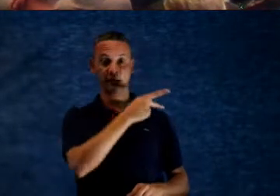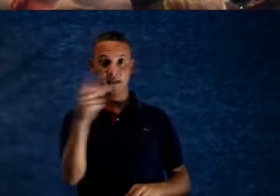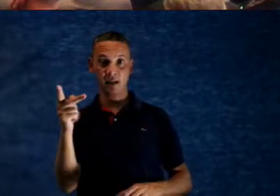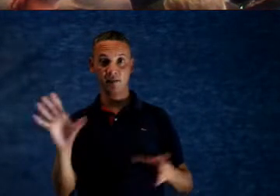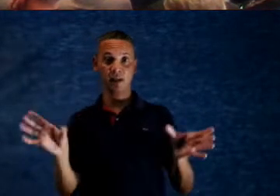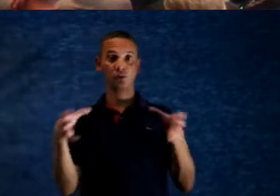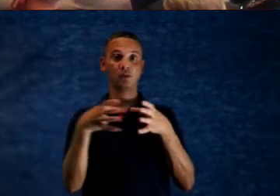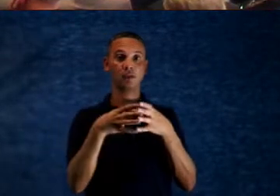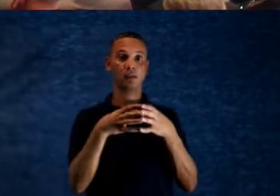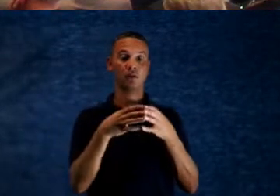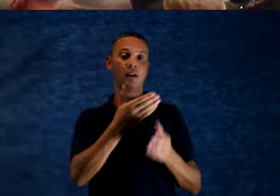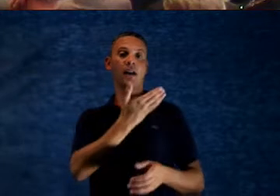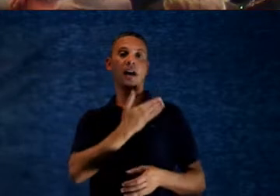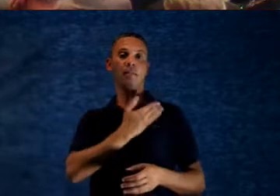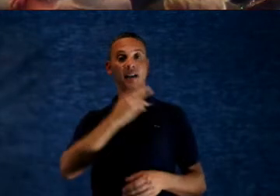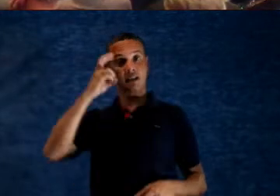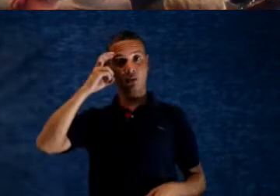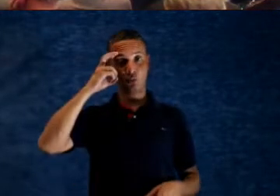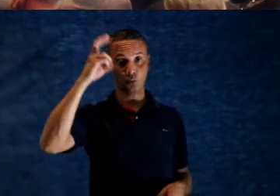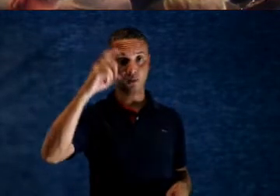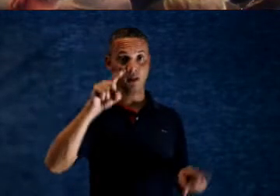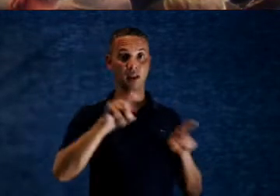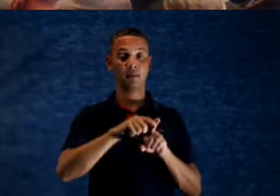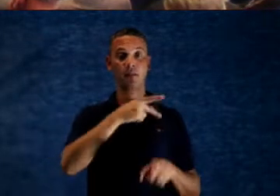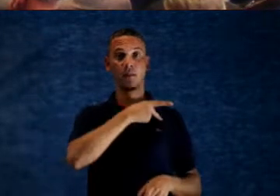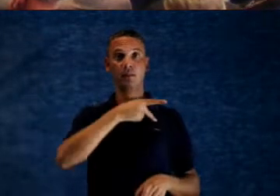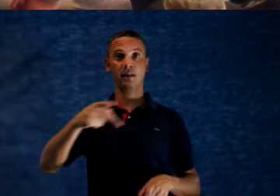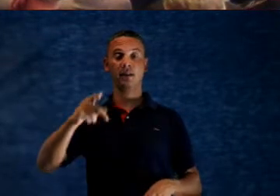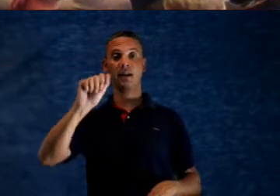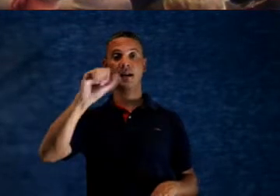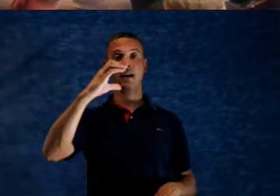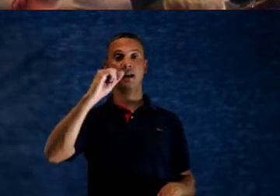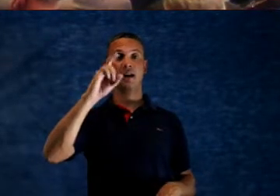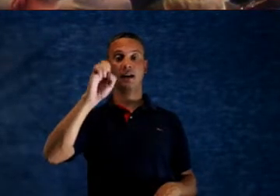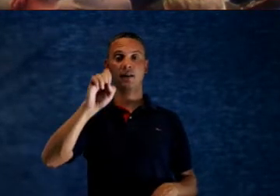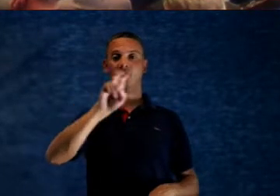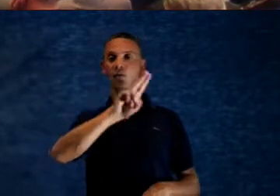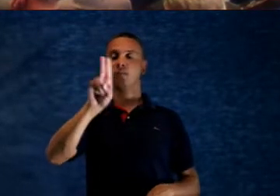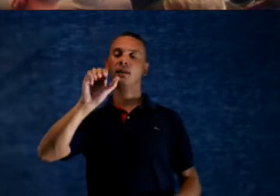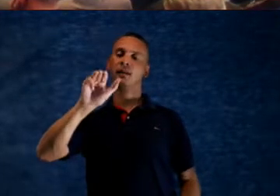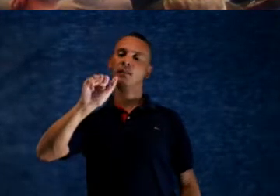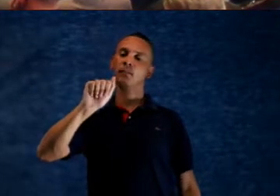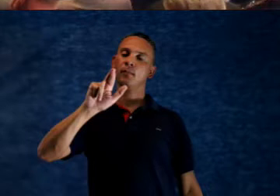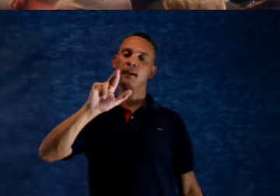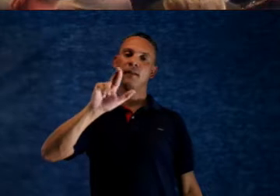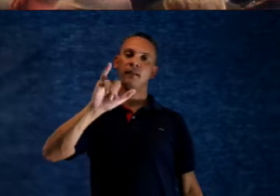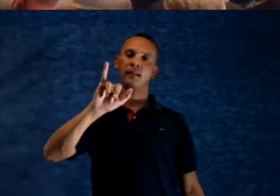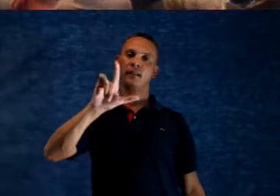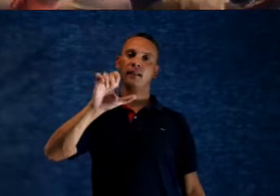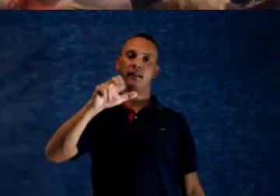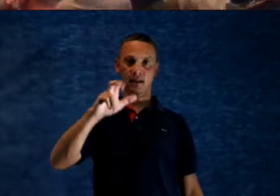senhora presidente da Associação Amigas da Cultura e presidente da Acádia Mineira, Marilene